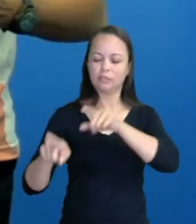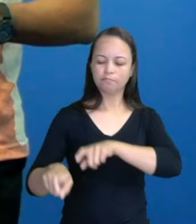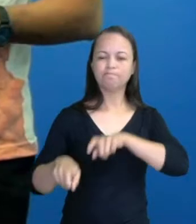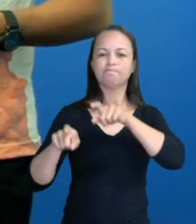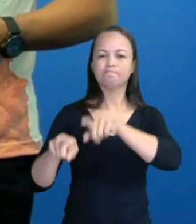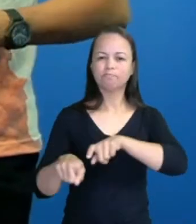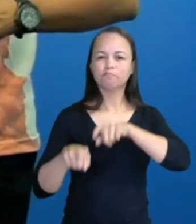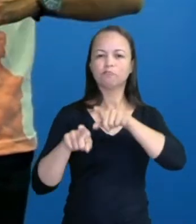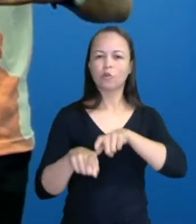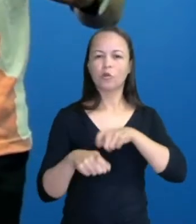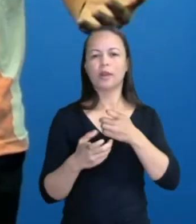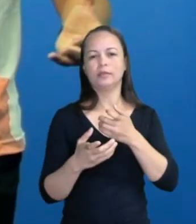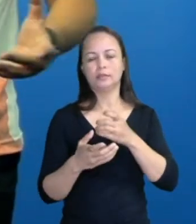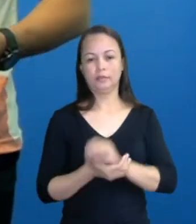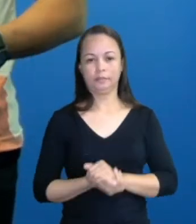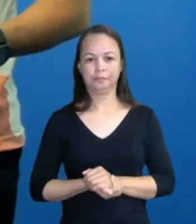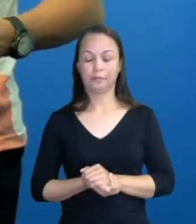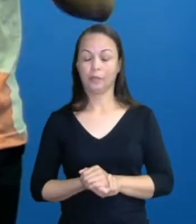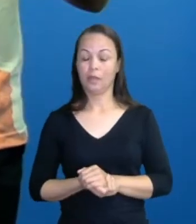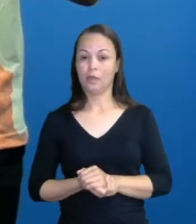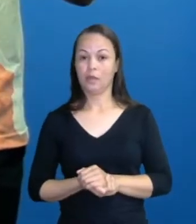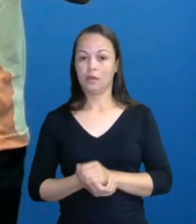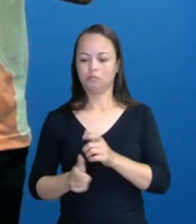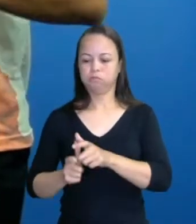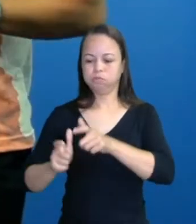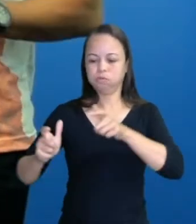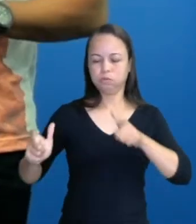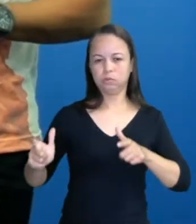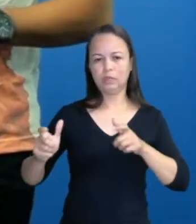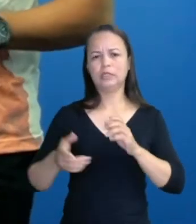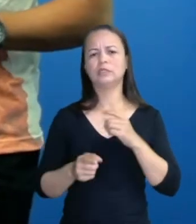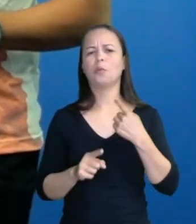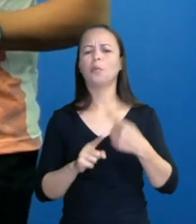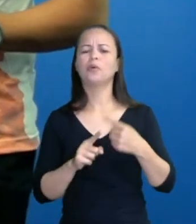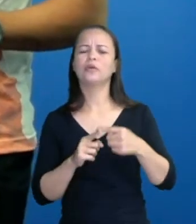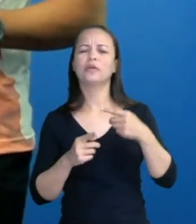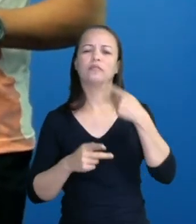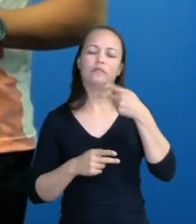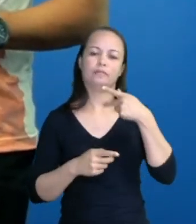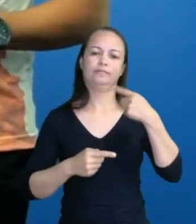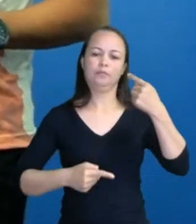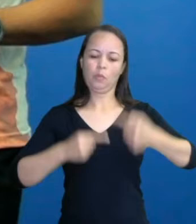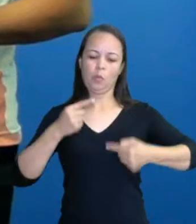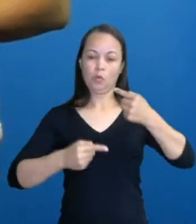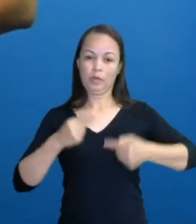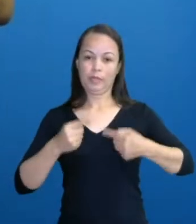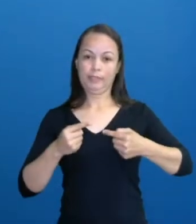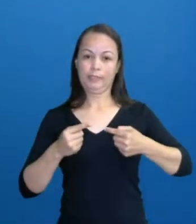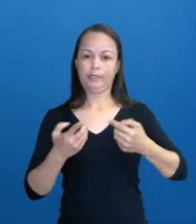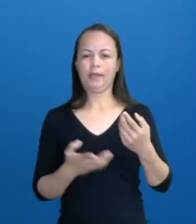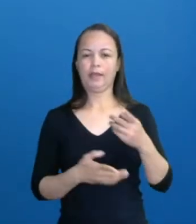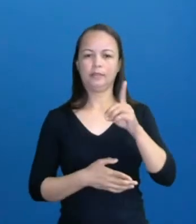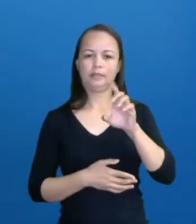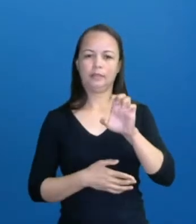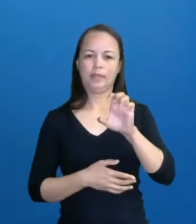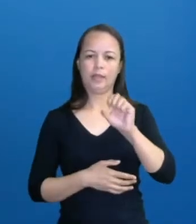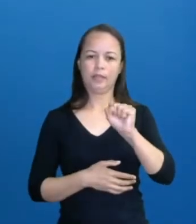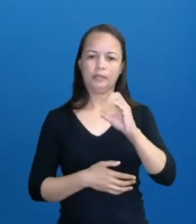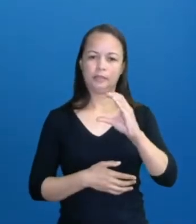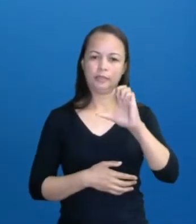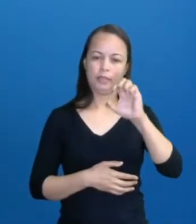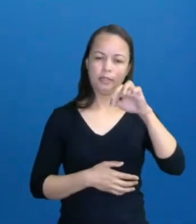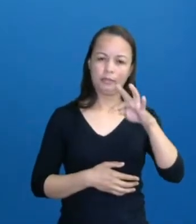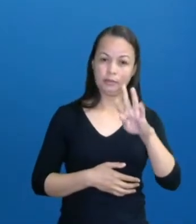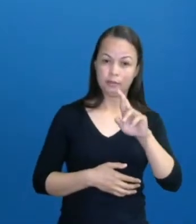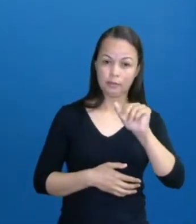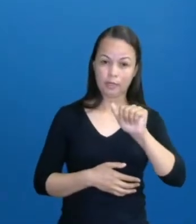ruralizada. Né? E por que fala política descentralizada? Por que está falando disso aqui? Porque quando